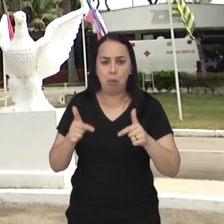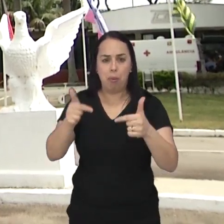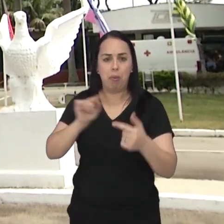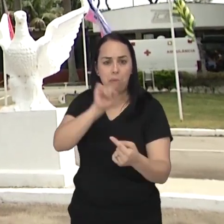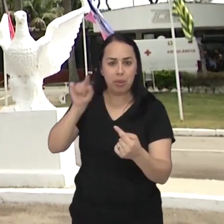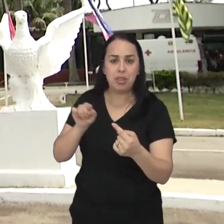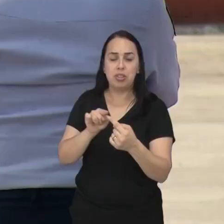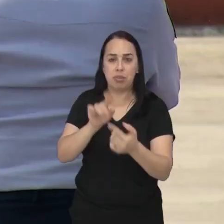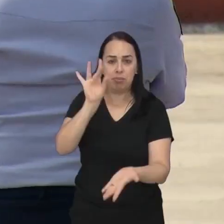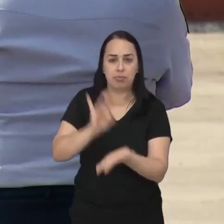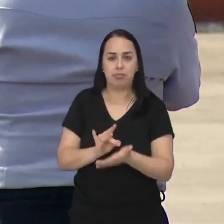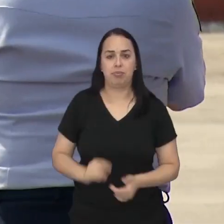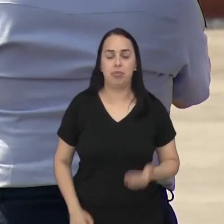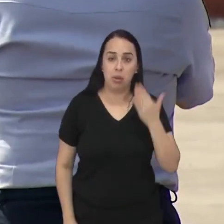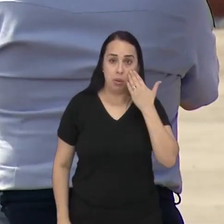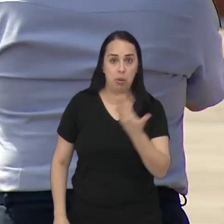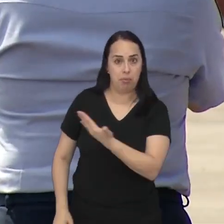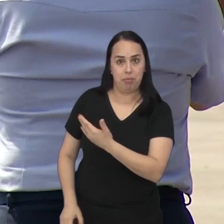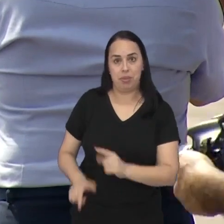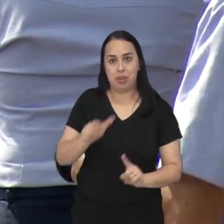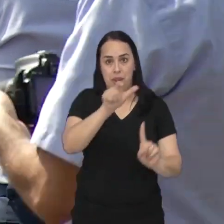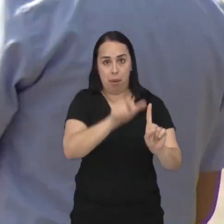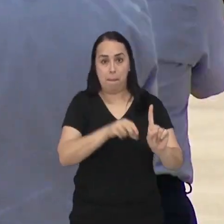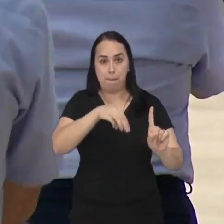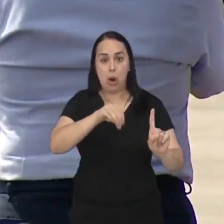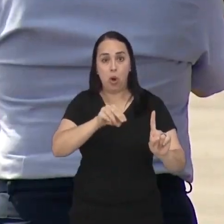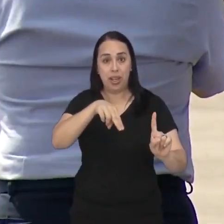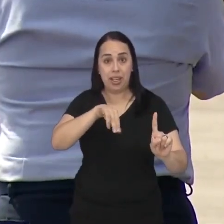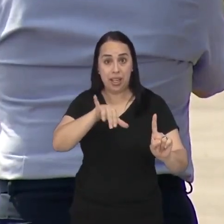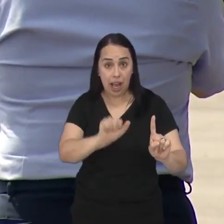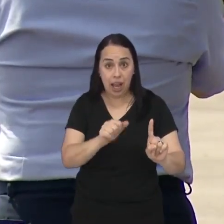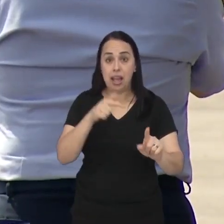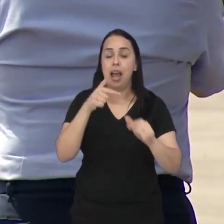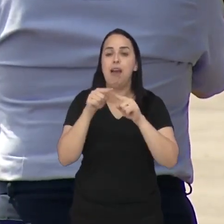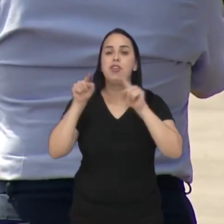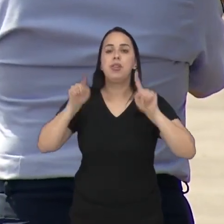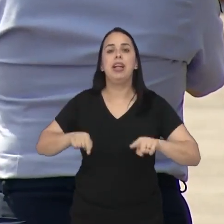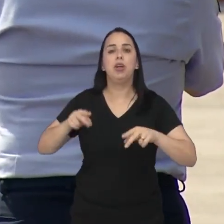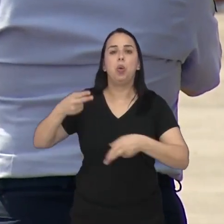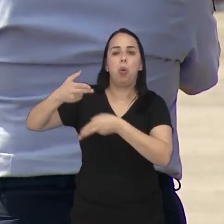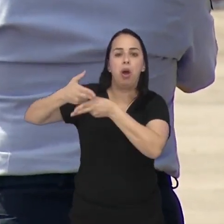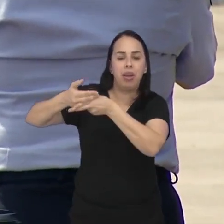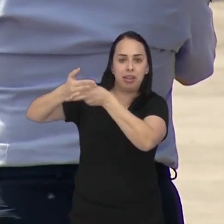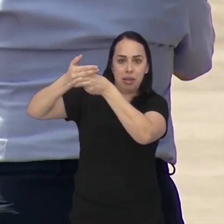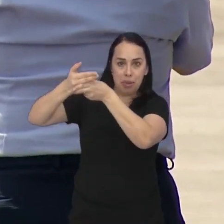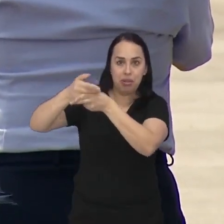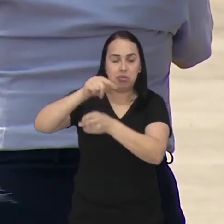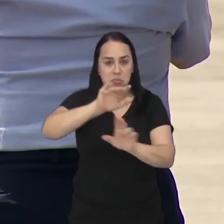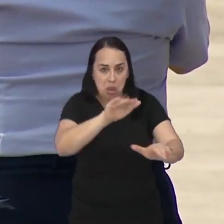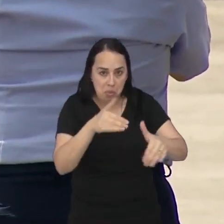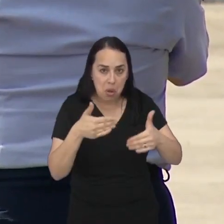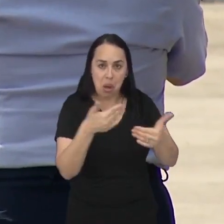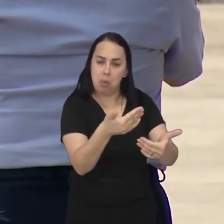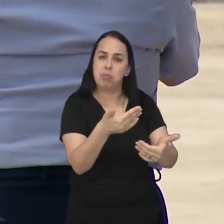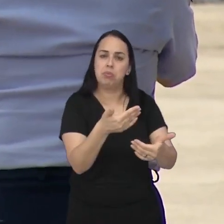possamos cumprir a missão. Uma das homenageadas foi Mônica Rocha, servidora do INPE. Ela recebeu uma condecoração como membro honorário da Força